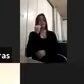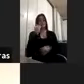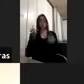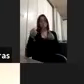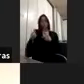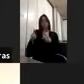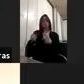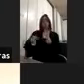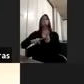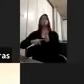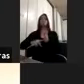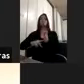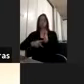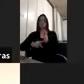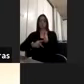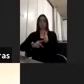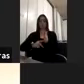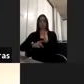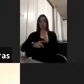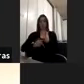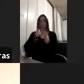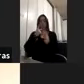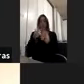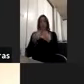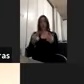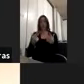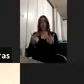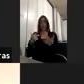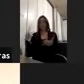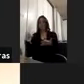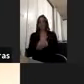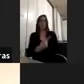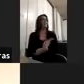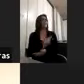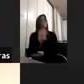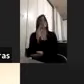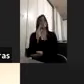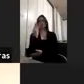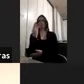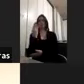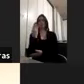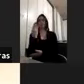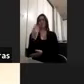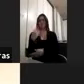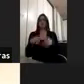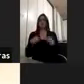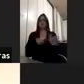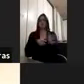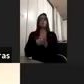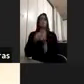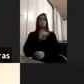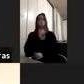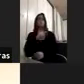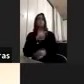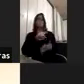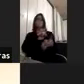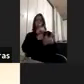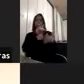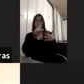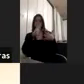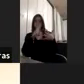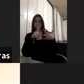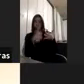de tentar desconstruir aquilo que a gente já vem fazendo há muito tempo. Só que fica a pergunta. Há 2 anos atrás,